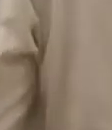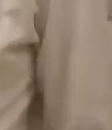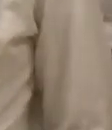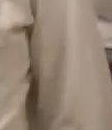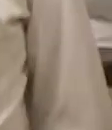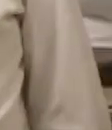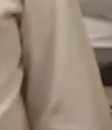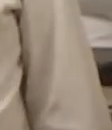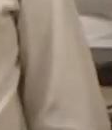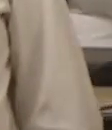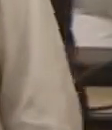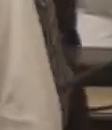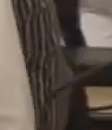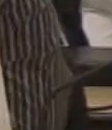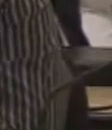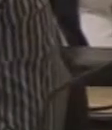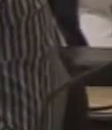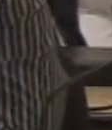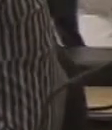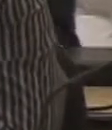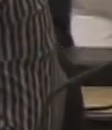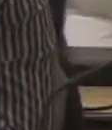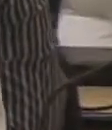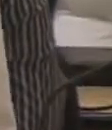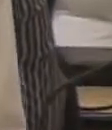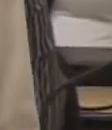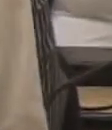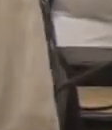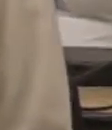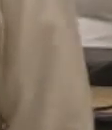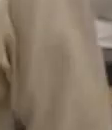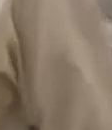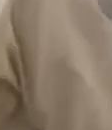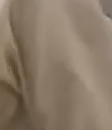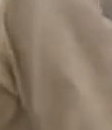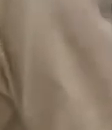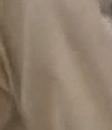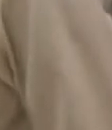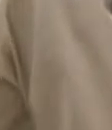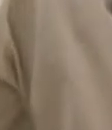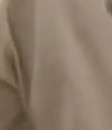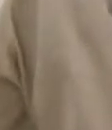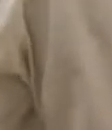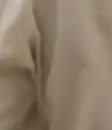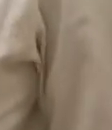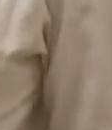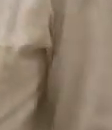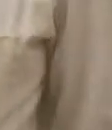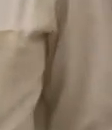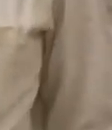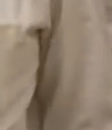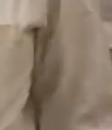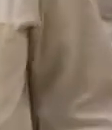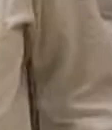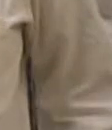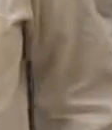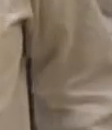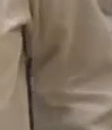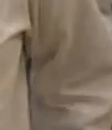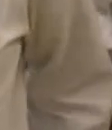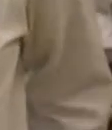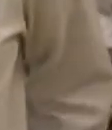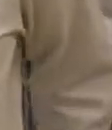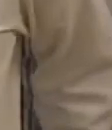acho que isso é o objetivo, é o ideal. Nossos filhos. Isso é uma defesa de todo mundo. Eu acho que uma criança de 13, 14, 15